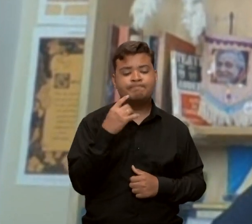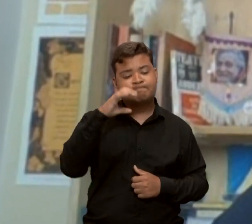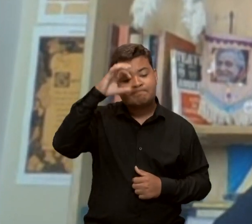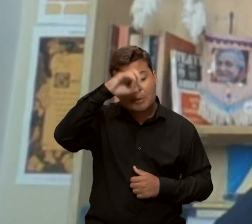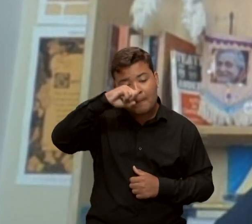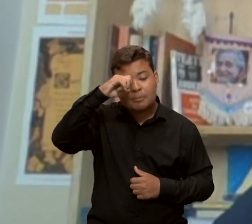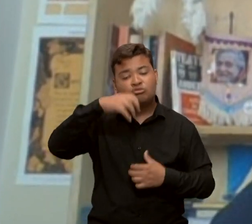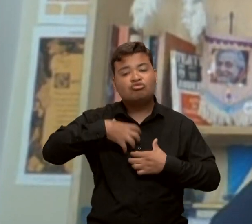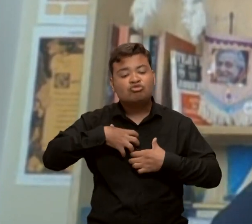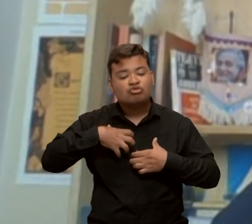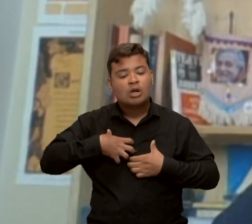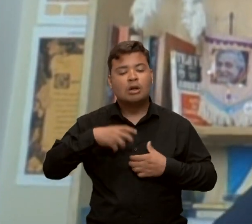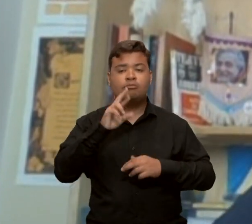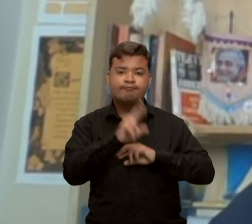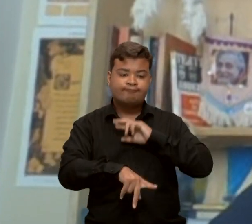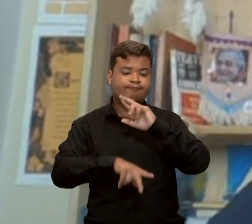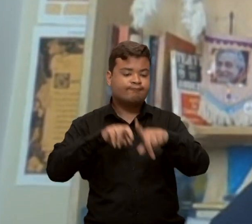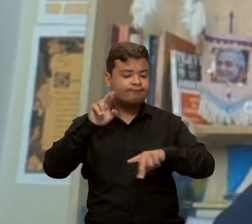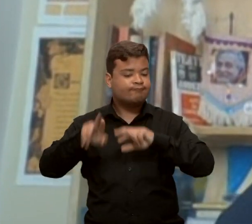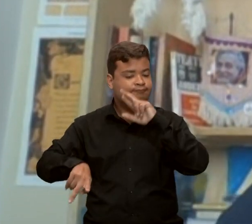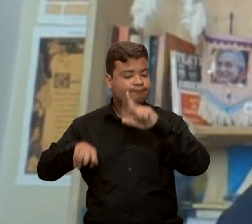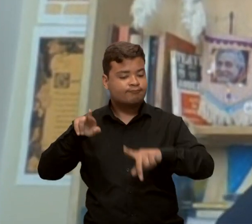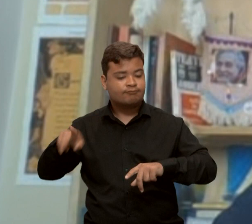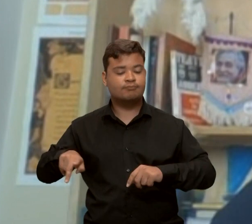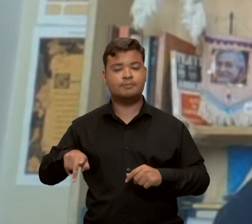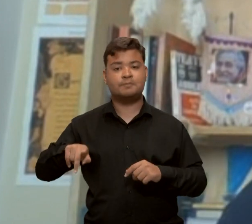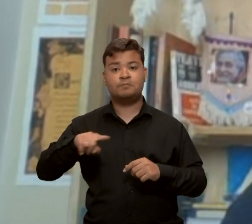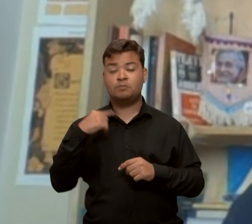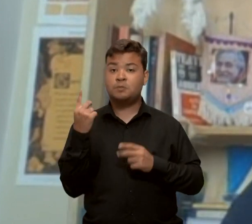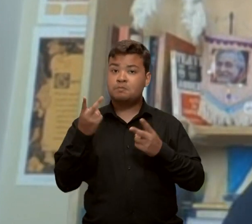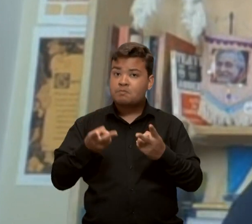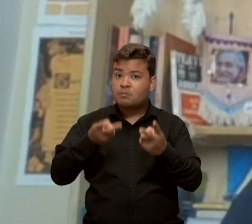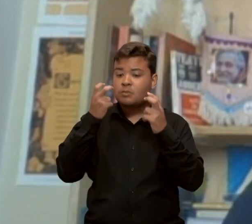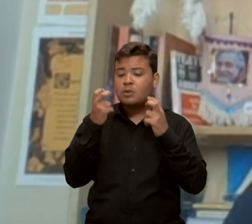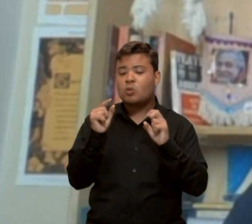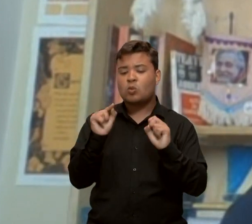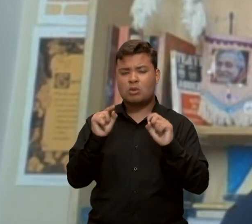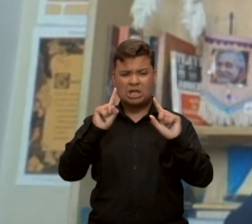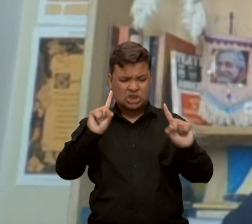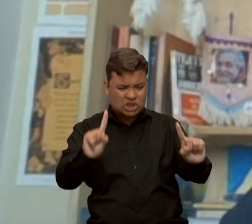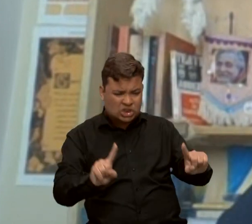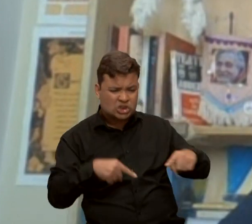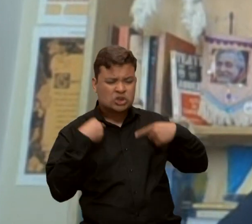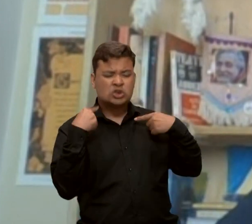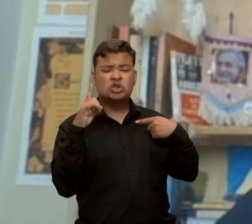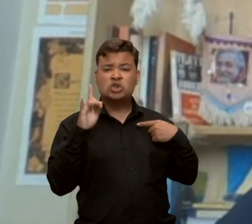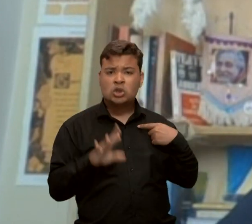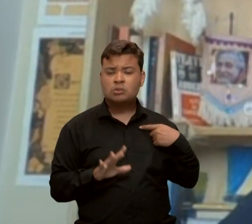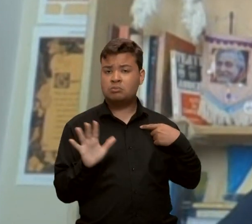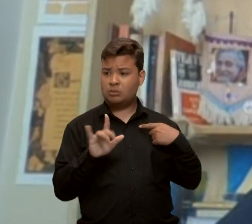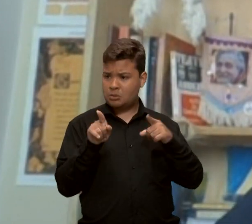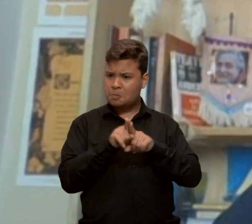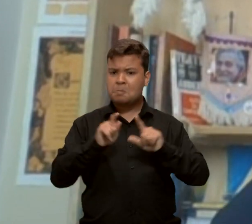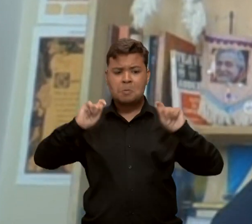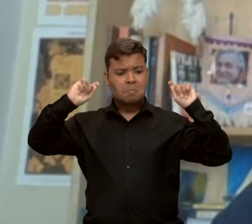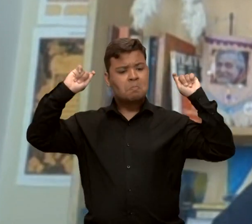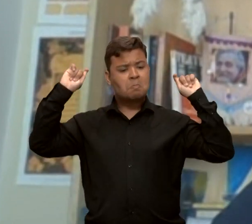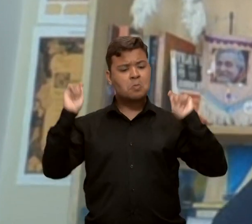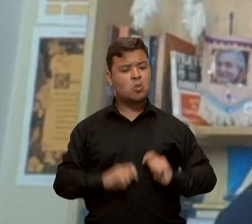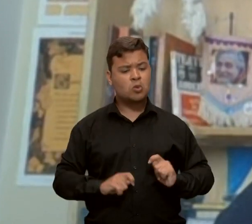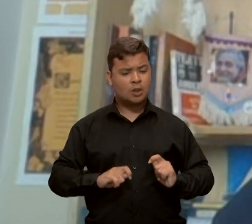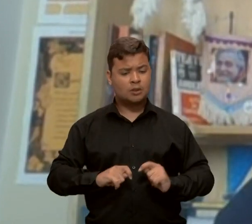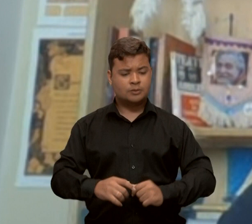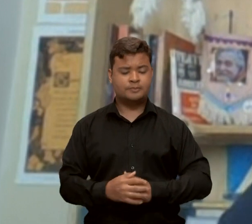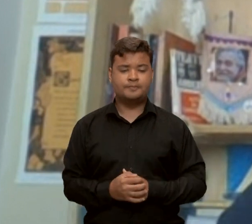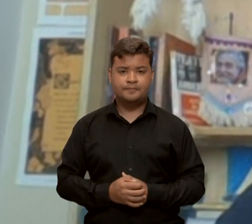maneiras diversas, a gente vê que a gente desloca um pouco desse lugar de desafio e alcança o lugar de potência. Então,